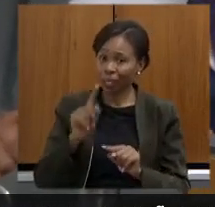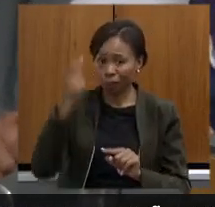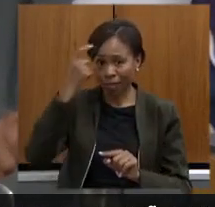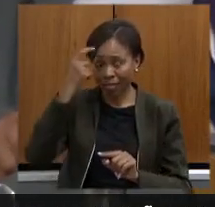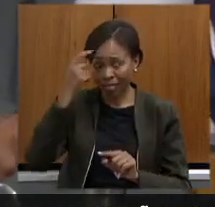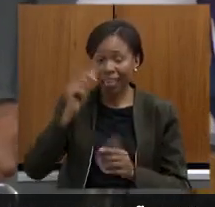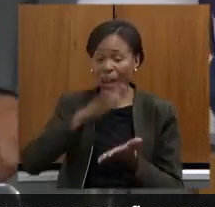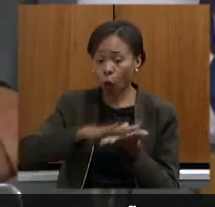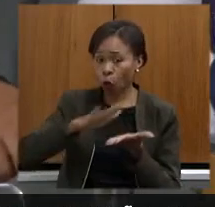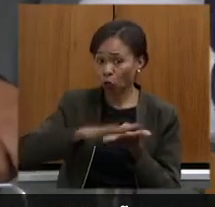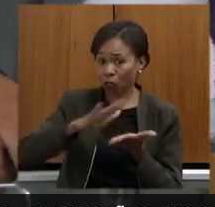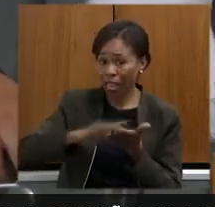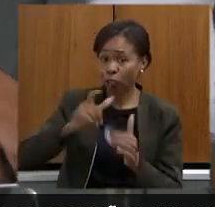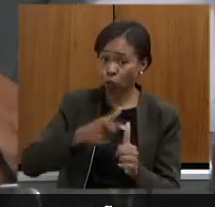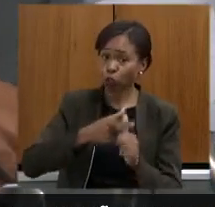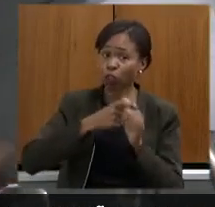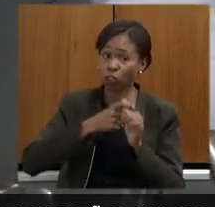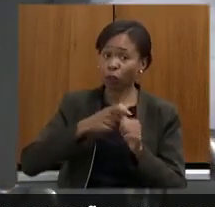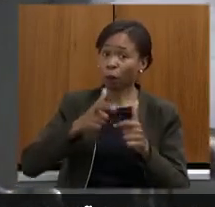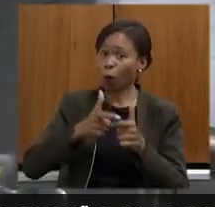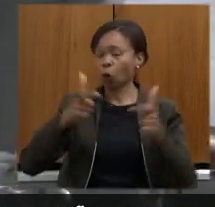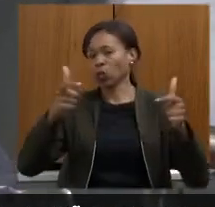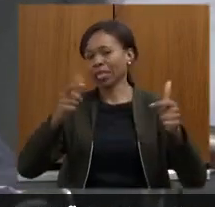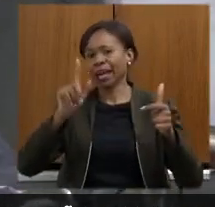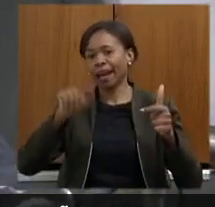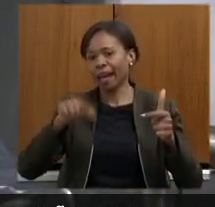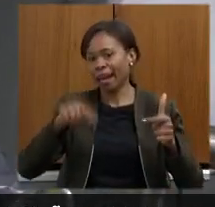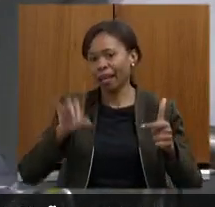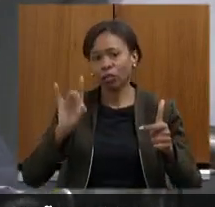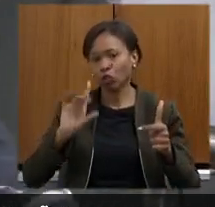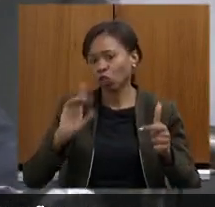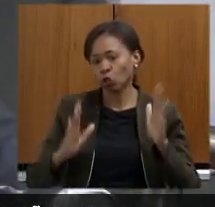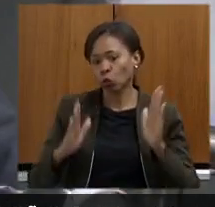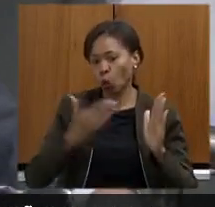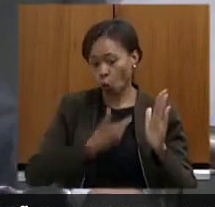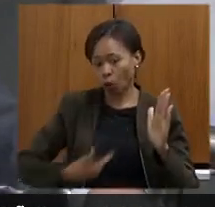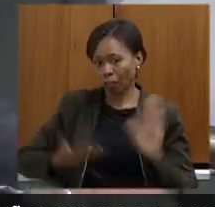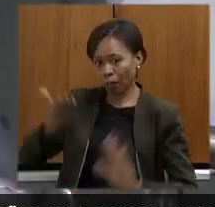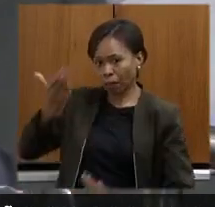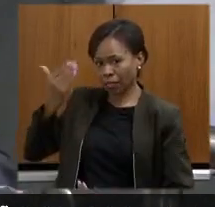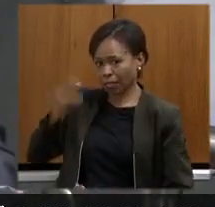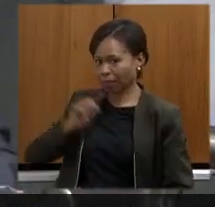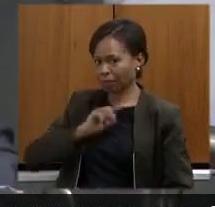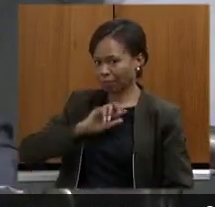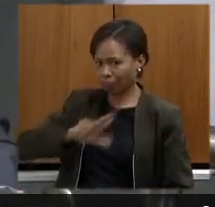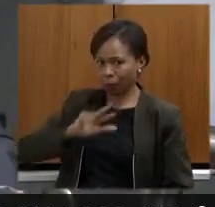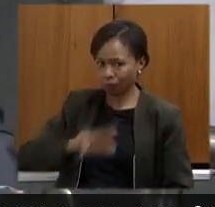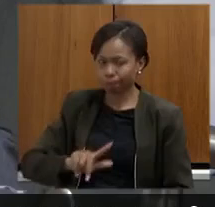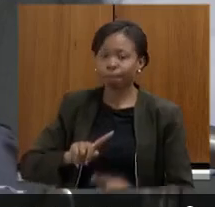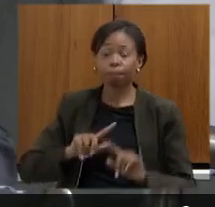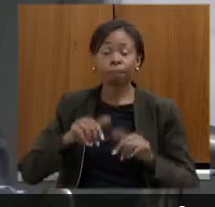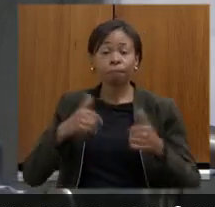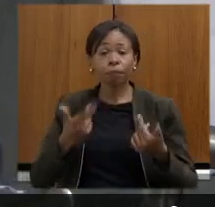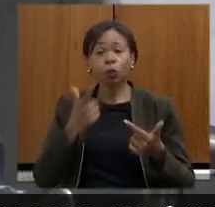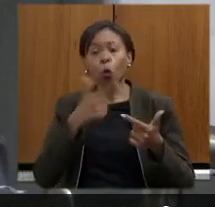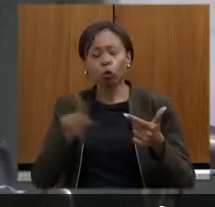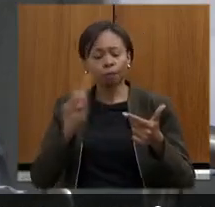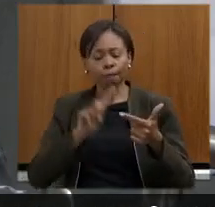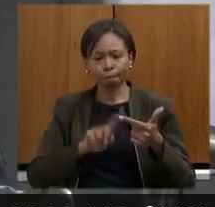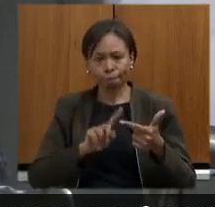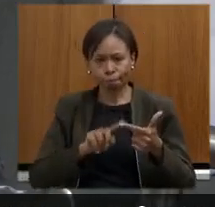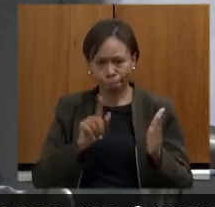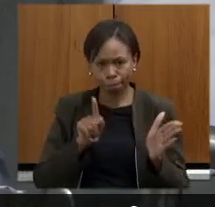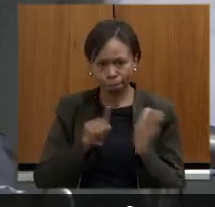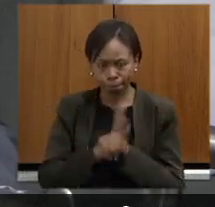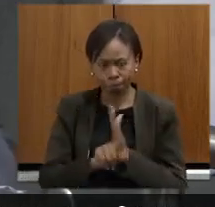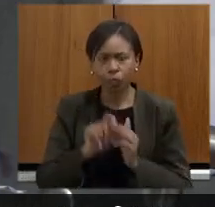Claro tô me referindo que a recurso da Saúde se refere somente ao governo passado o outro ponto que eu quero que é questionar